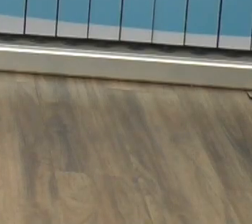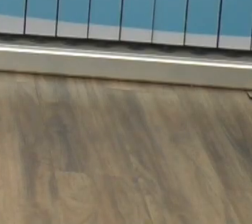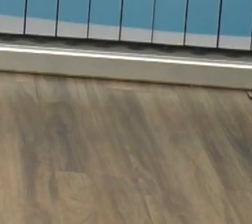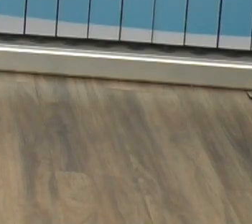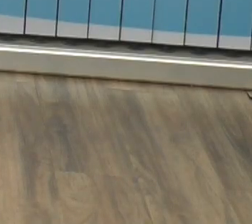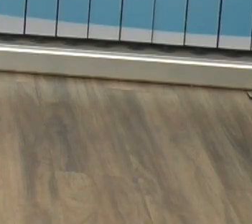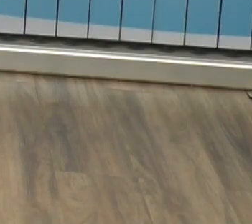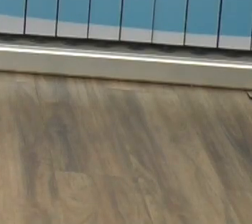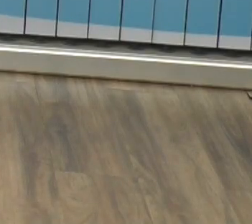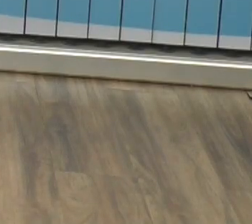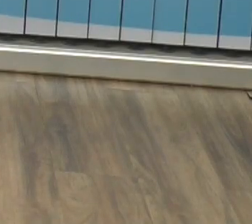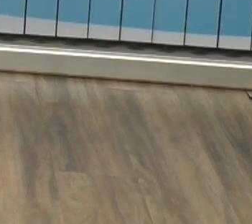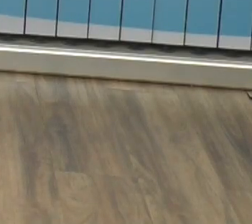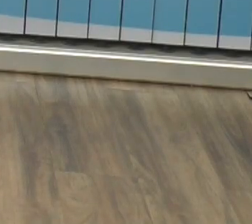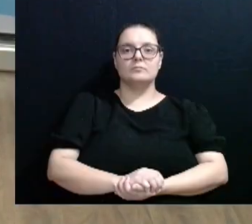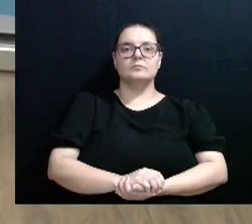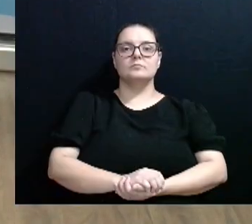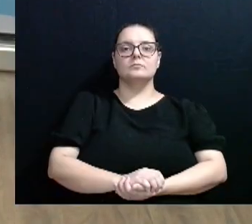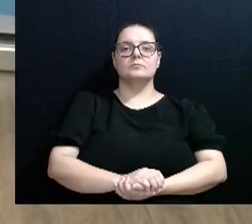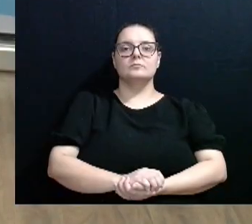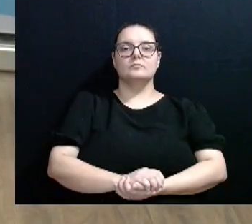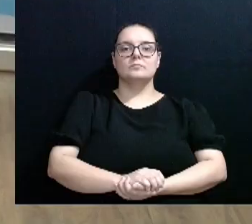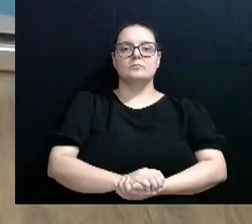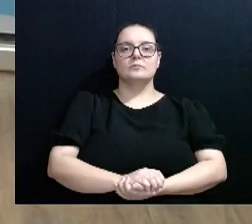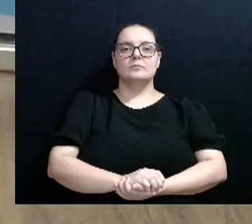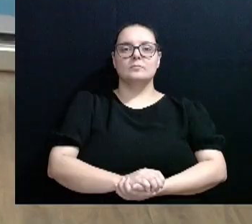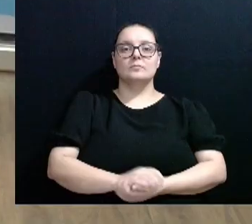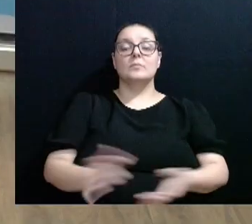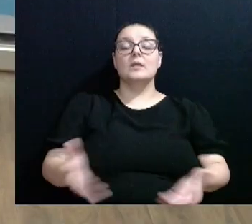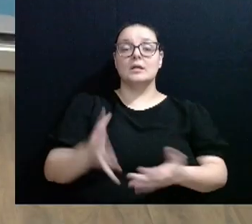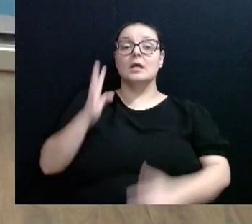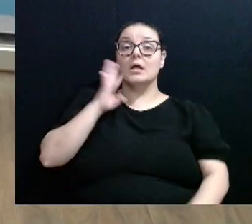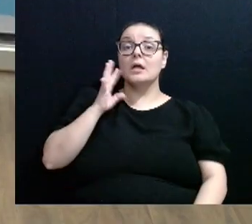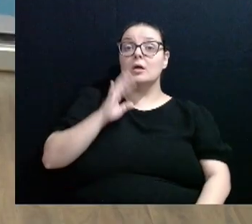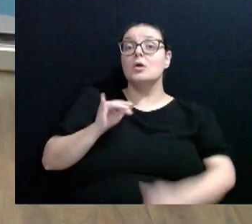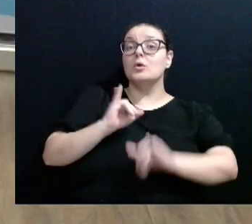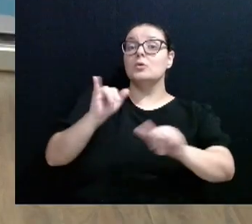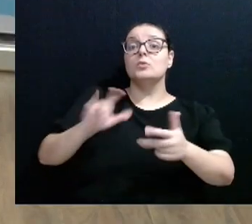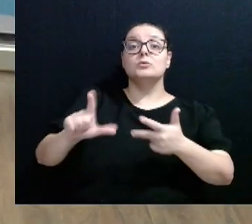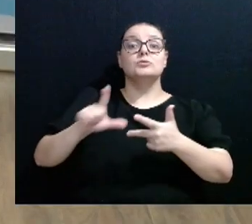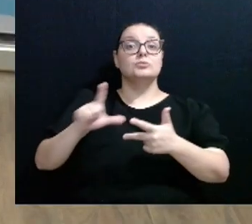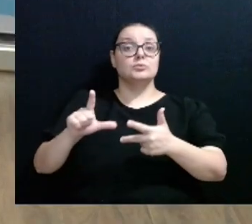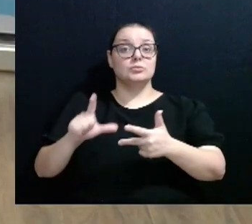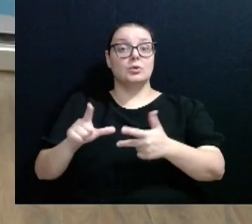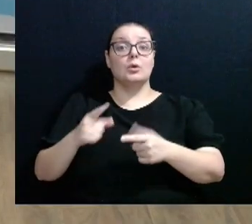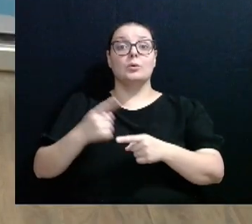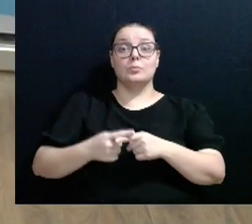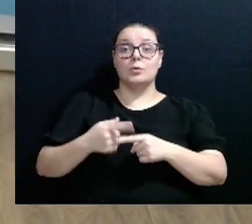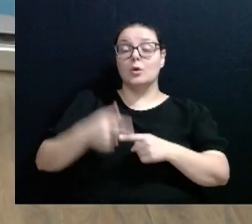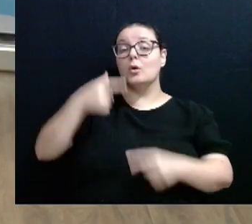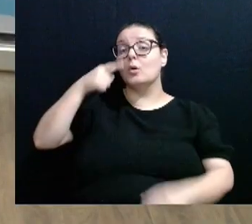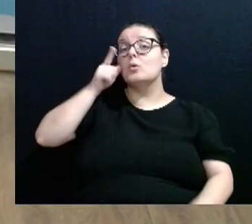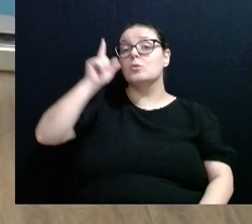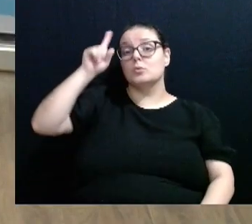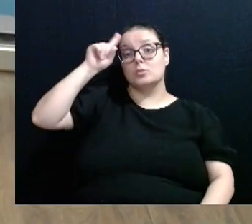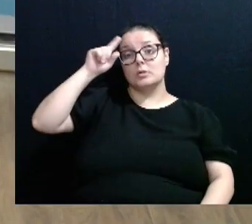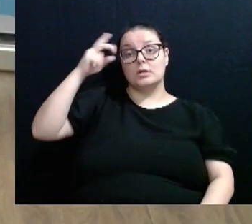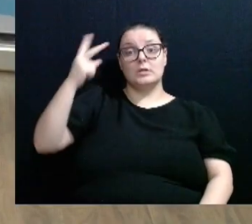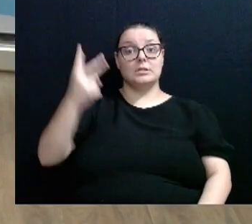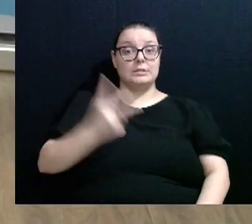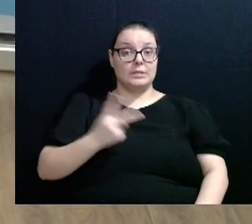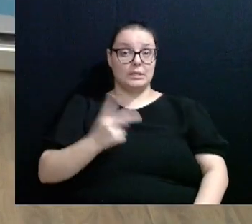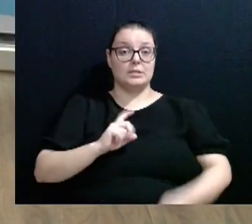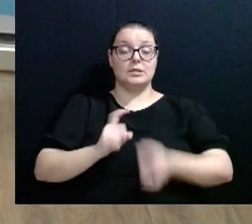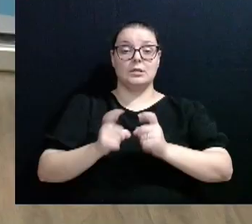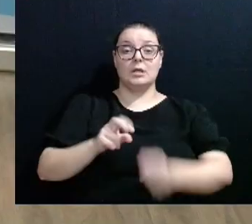Iniciativa muito bacana, né? E olha só, hora das notícias do Legislativo, porque ontem foi dia da segunda reunião ordinária.